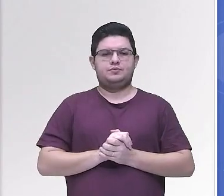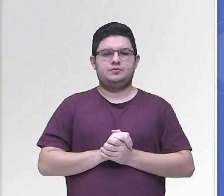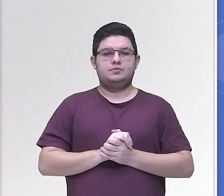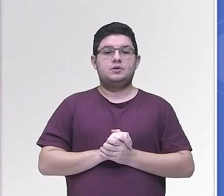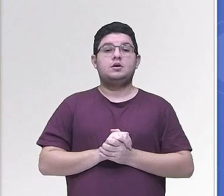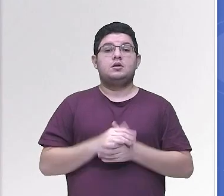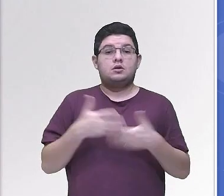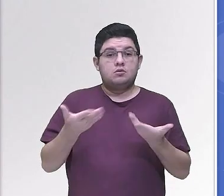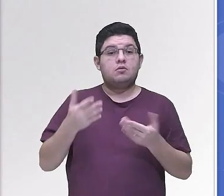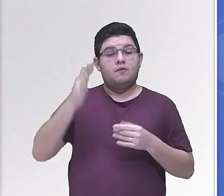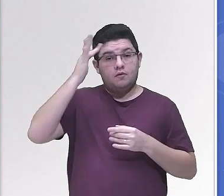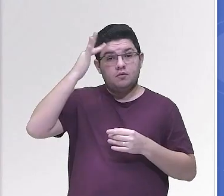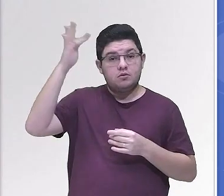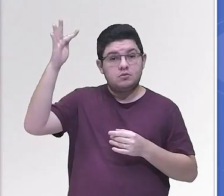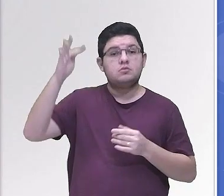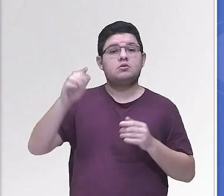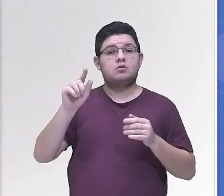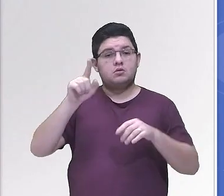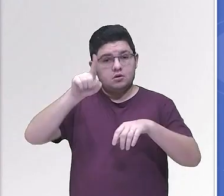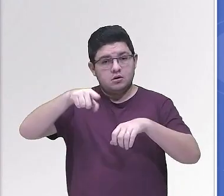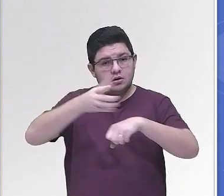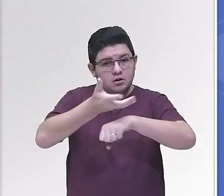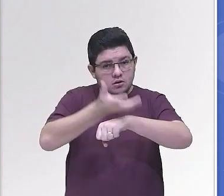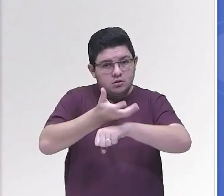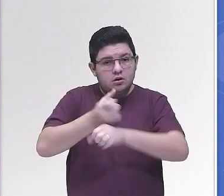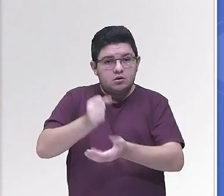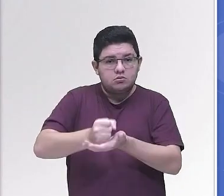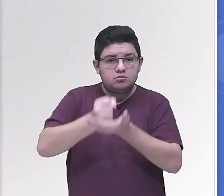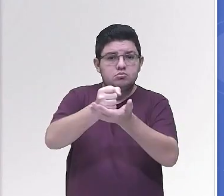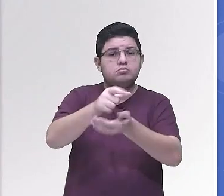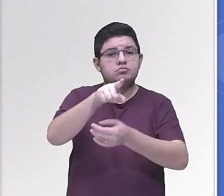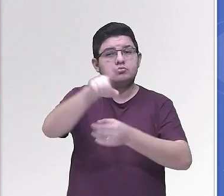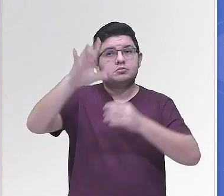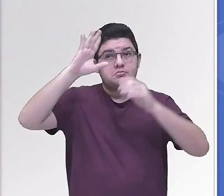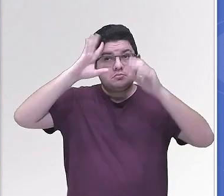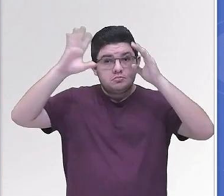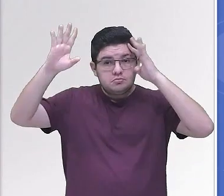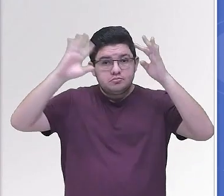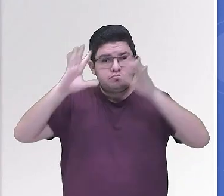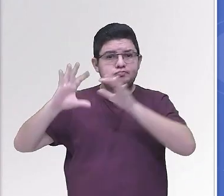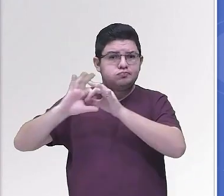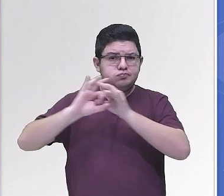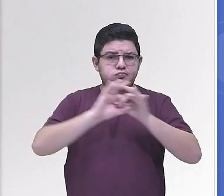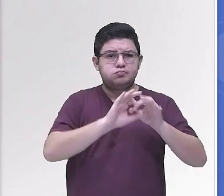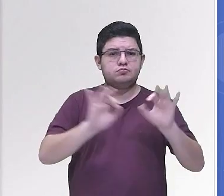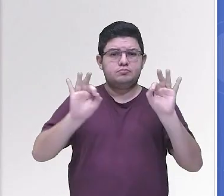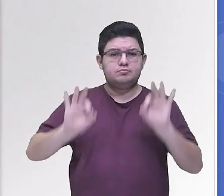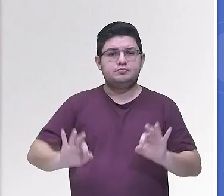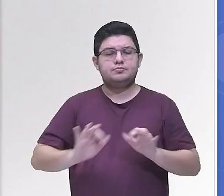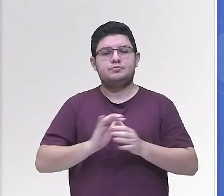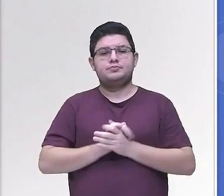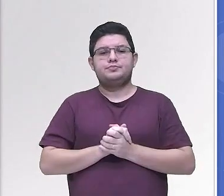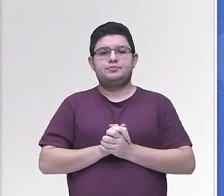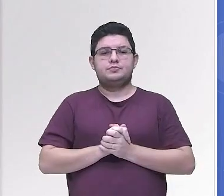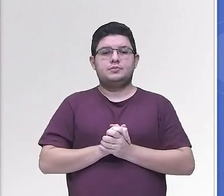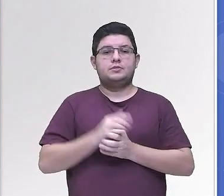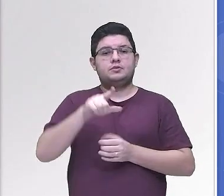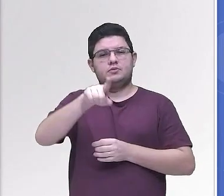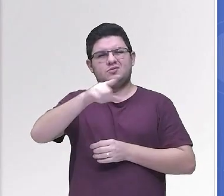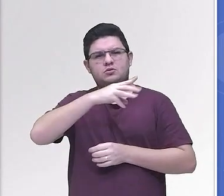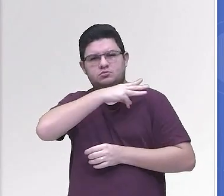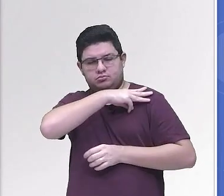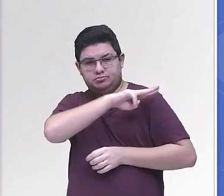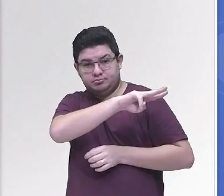essa disciplina que vai nos ajudar a fazer isso daí. Vocês, alunos da primeira série, talvez alguns vão dizer, poxa vida, mas eu nunca estudei